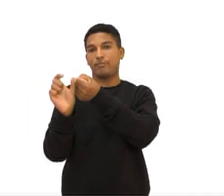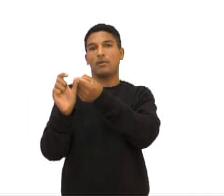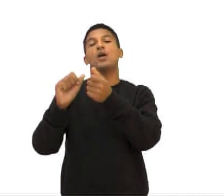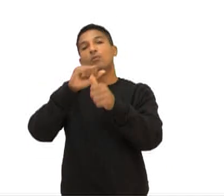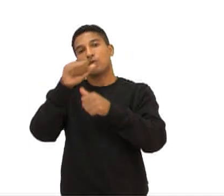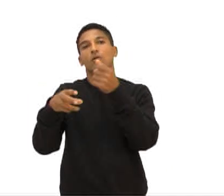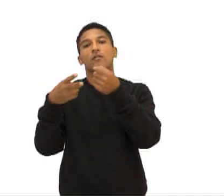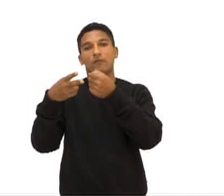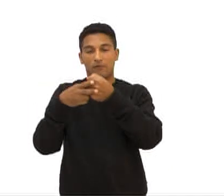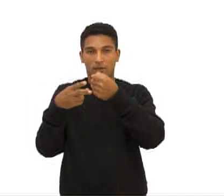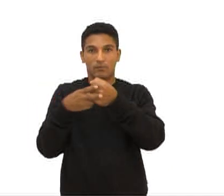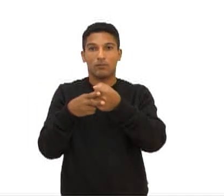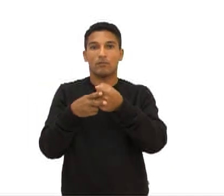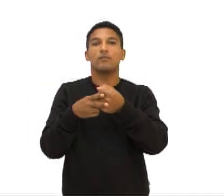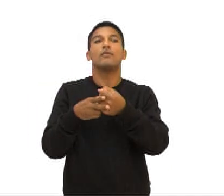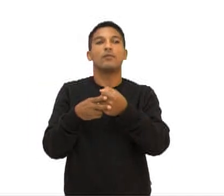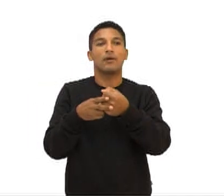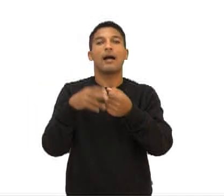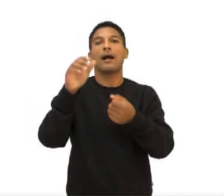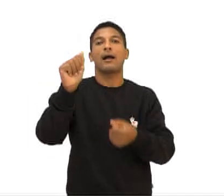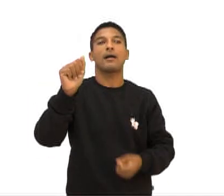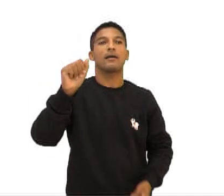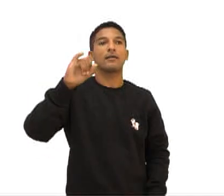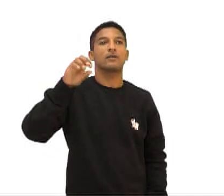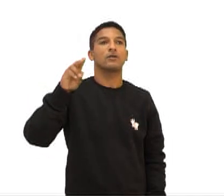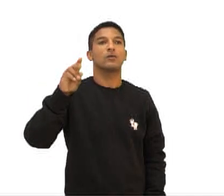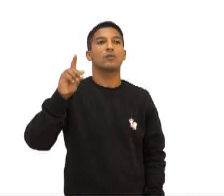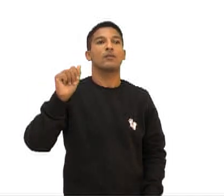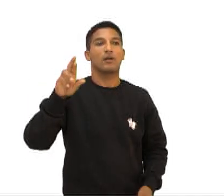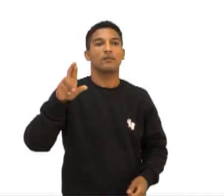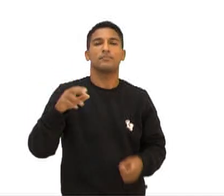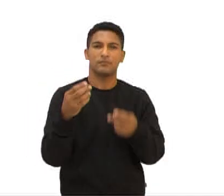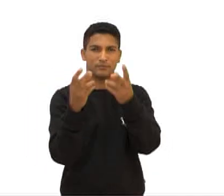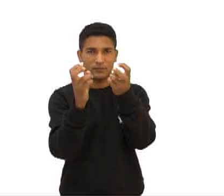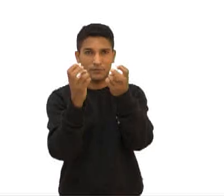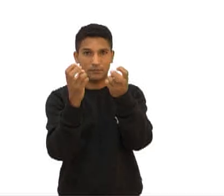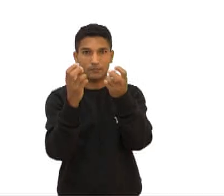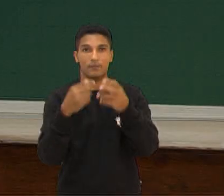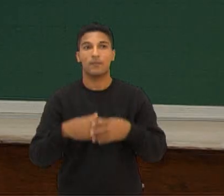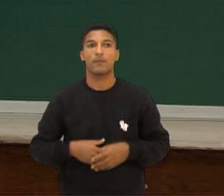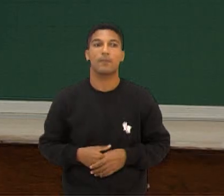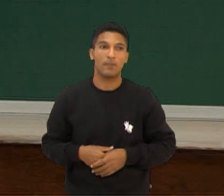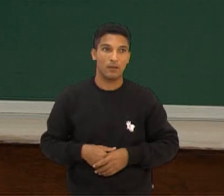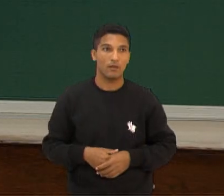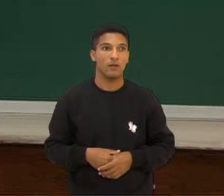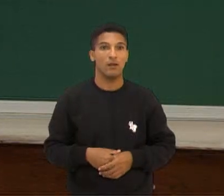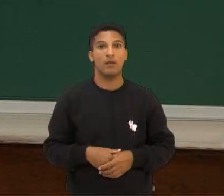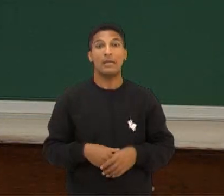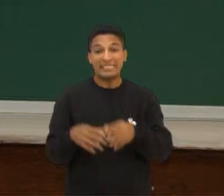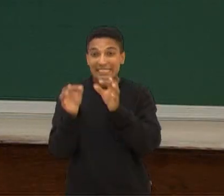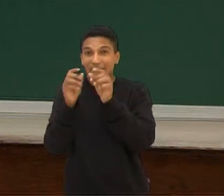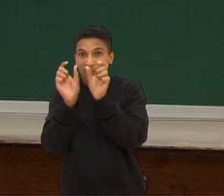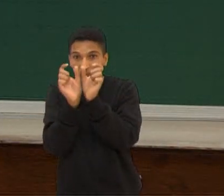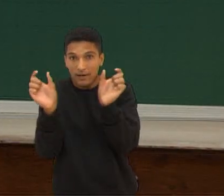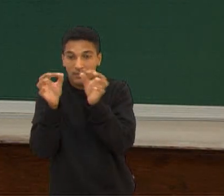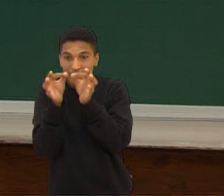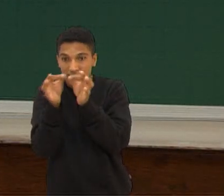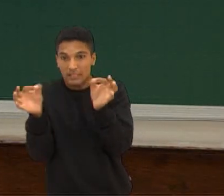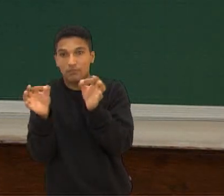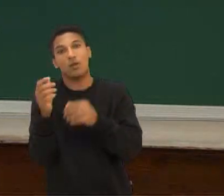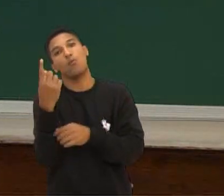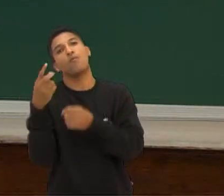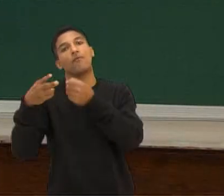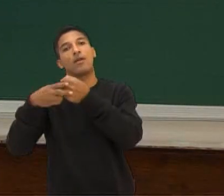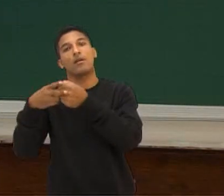Esperava-se que você chegasse. Veja, pessoal, período simples, apenas um verbo. Período